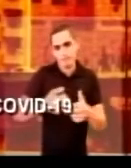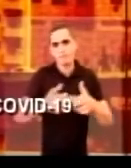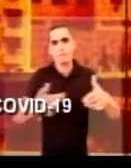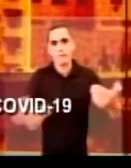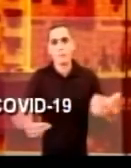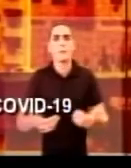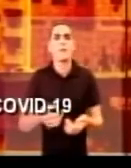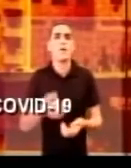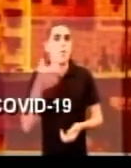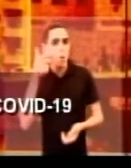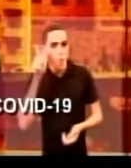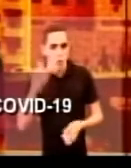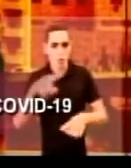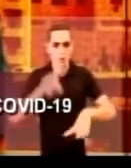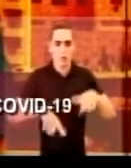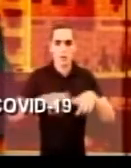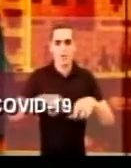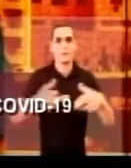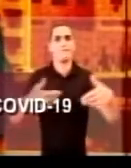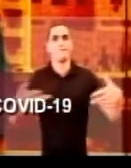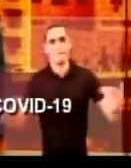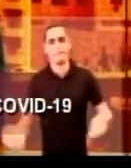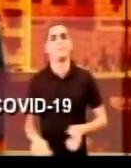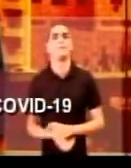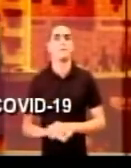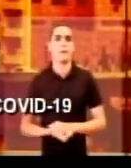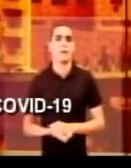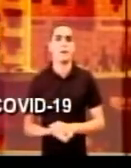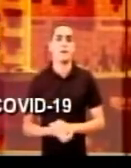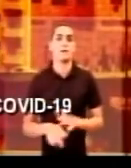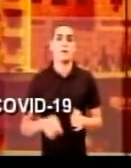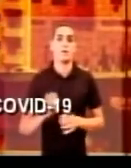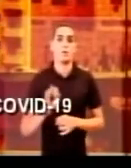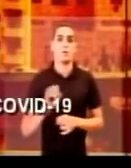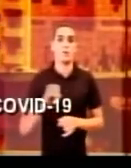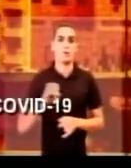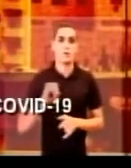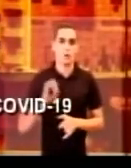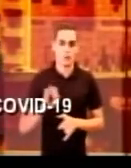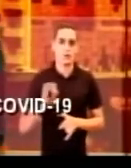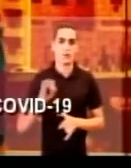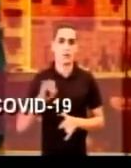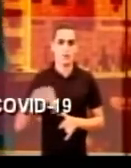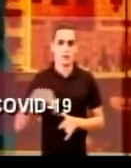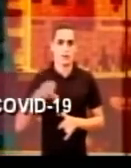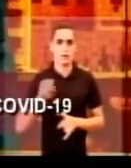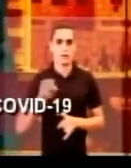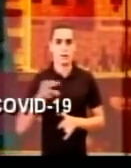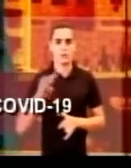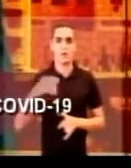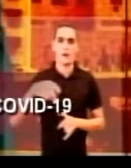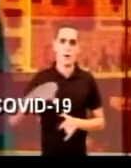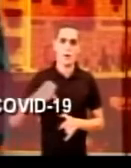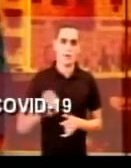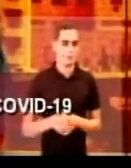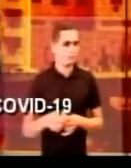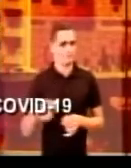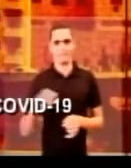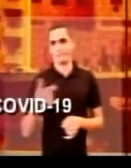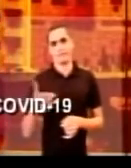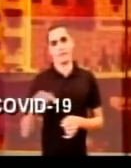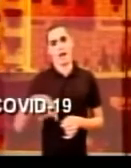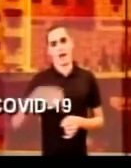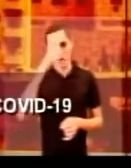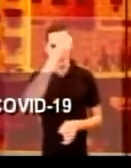esses insumos neste momento não é um problema para a gente. Poderá vir a ser no futuro, caso